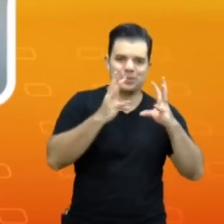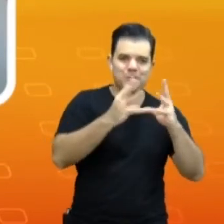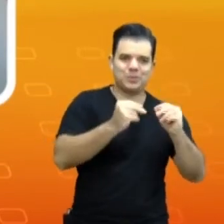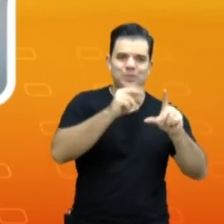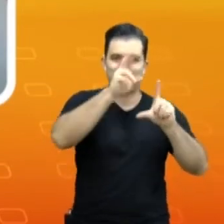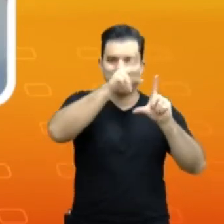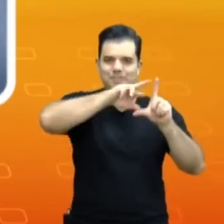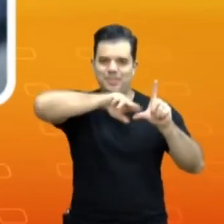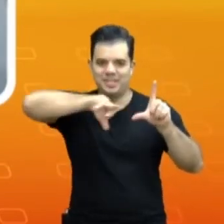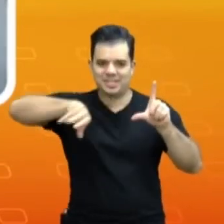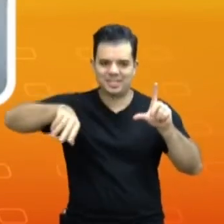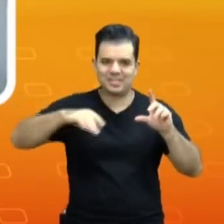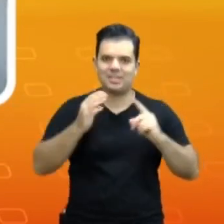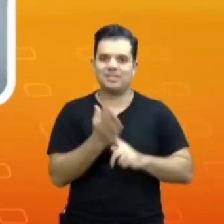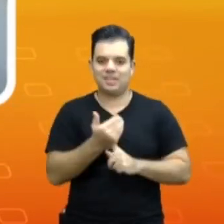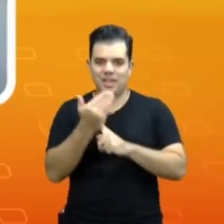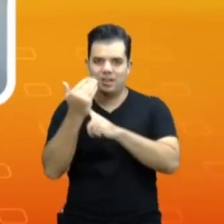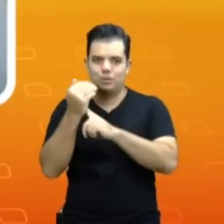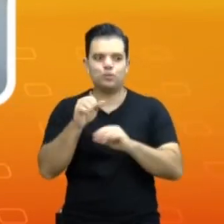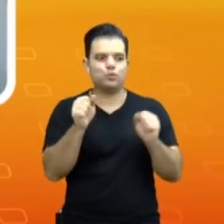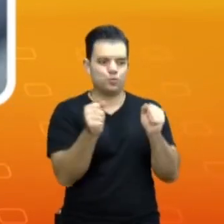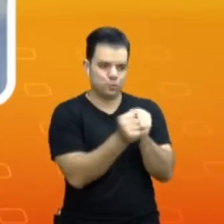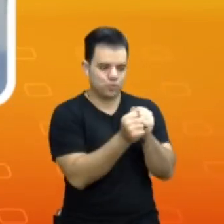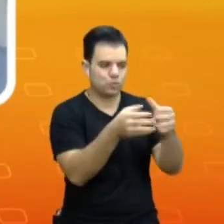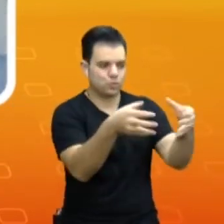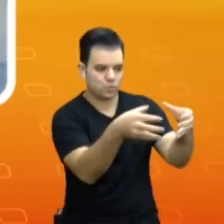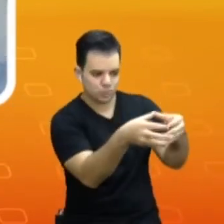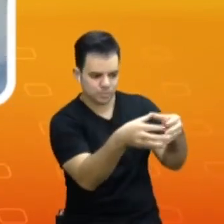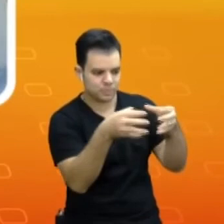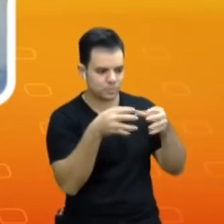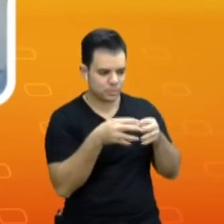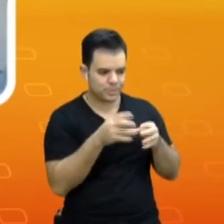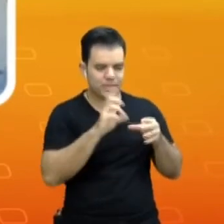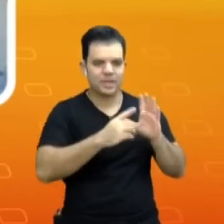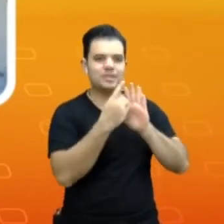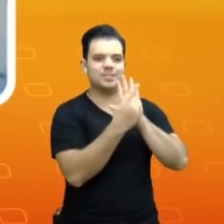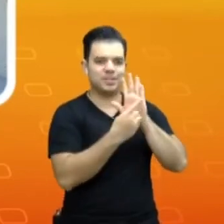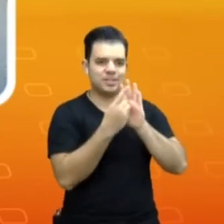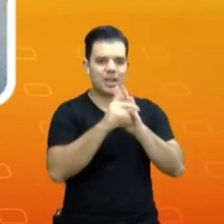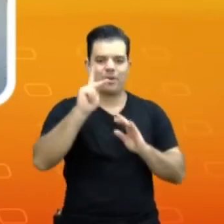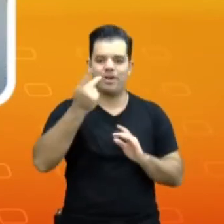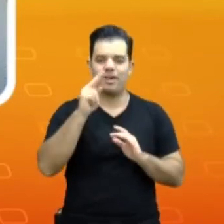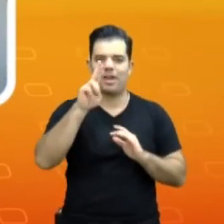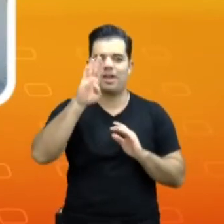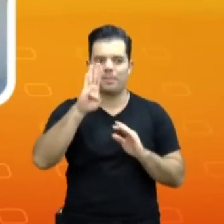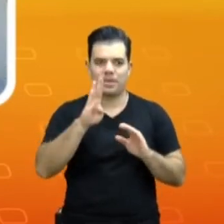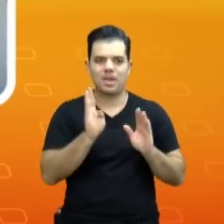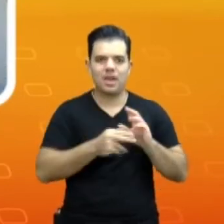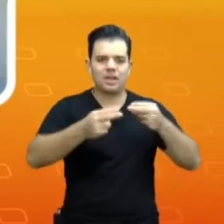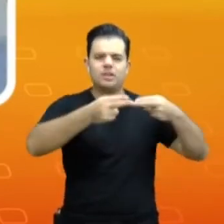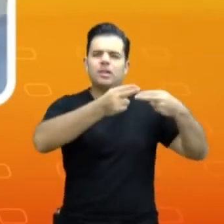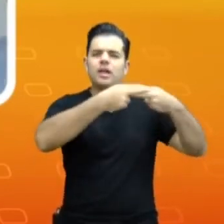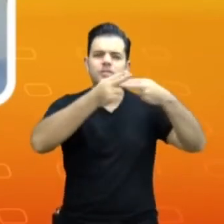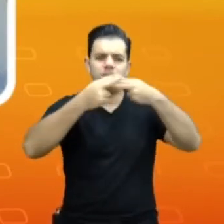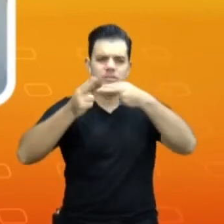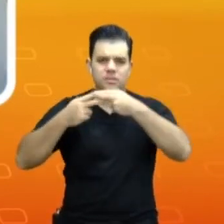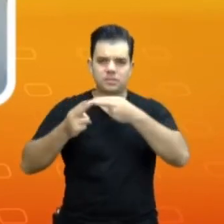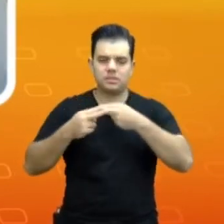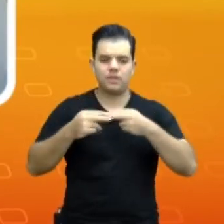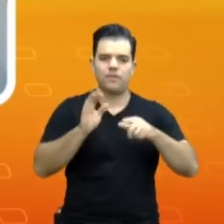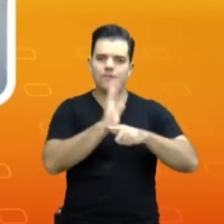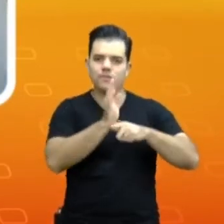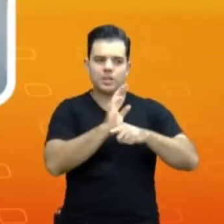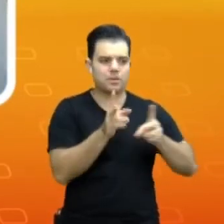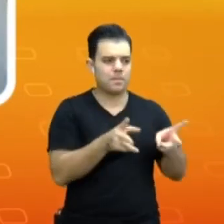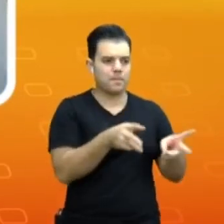a condição, junto com o time dentro da Globo do Hub Digital, de edição de clipes em 8K para